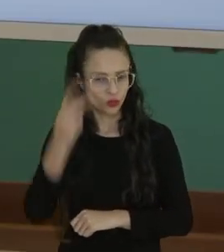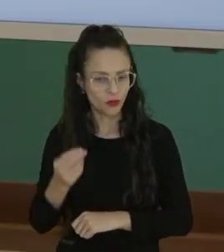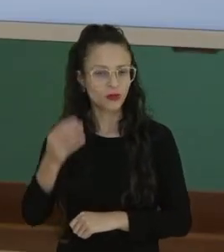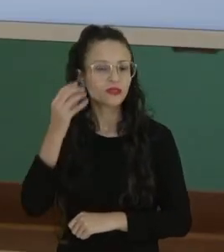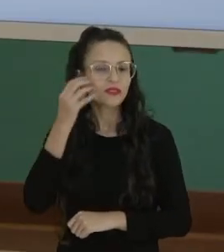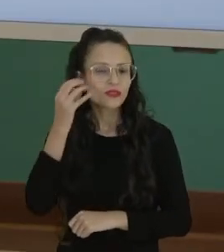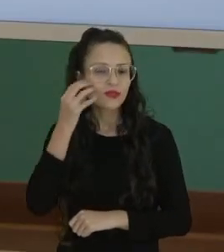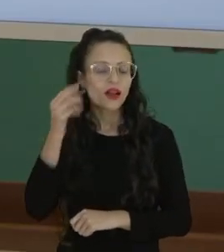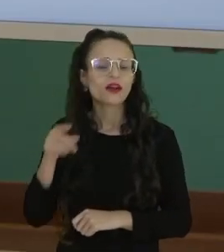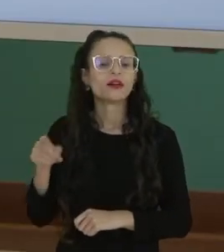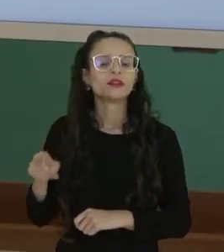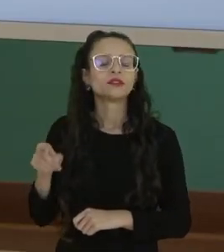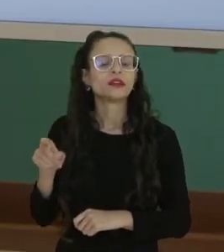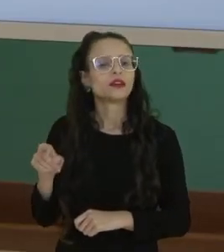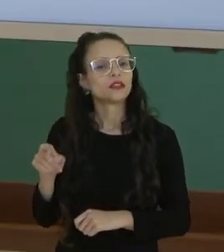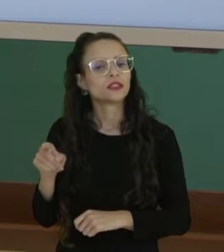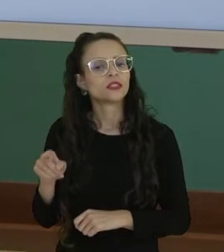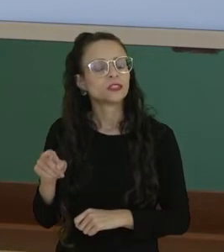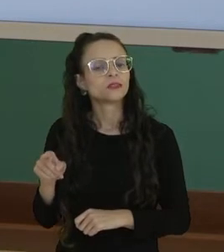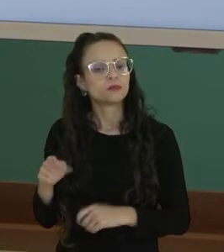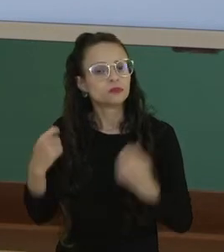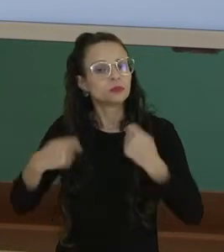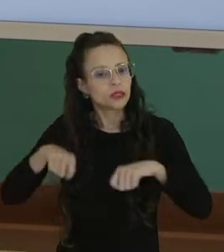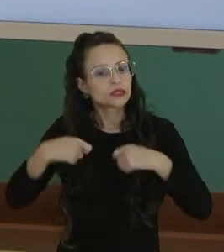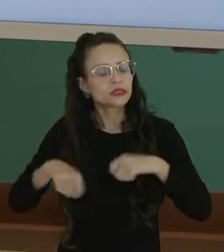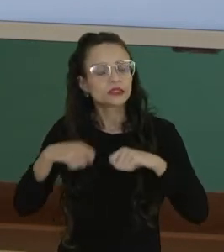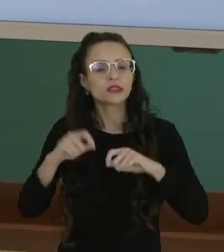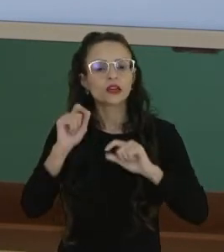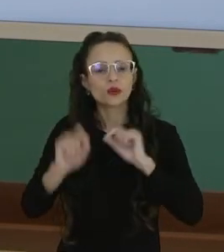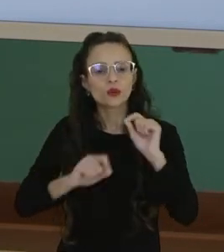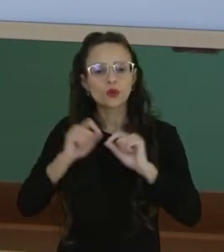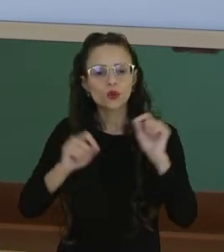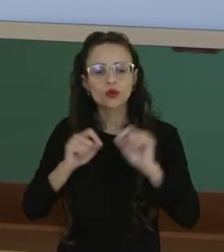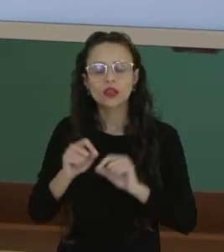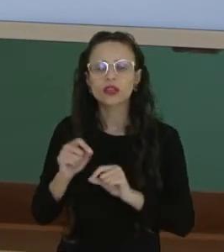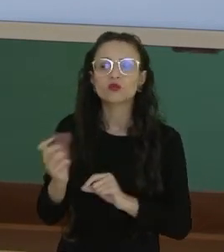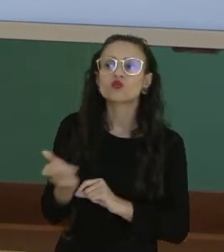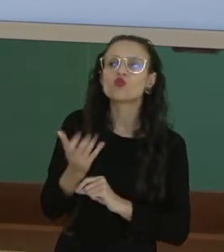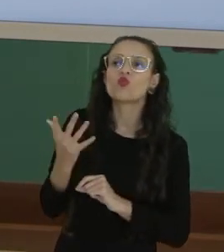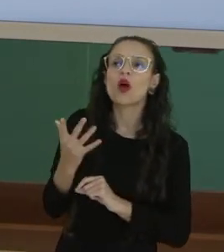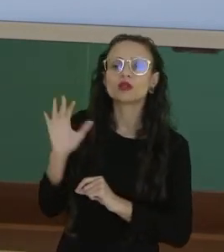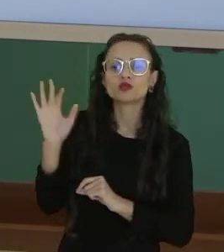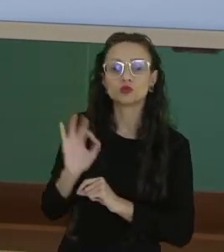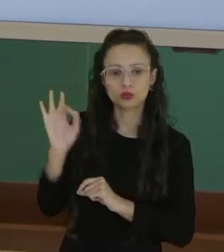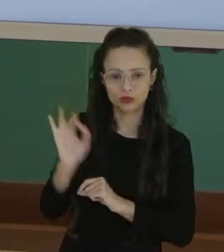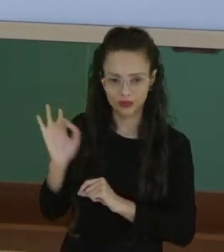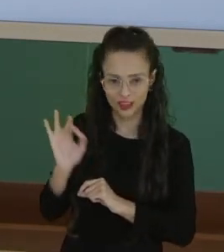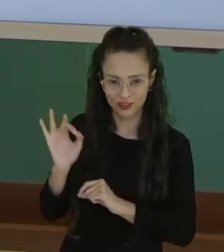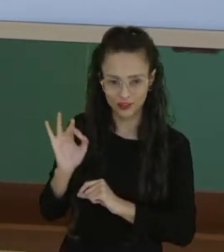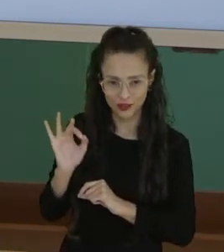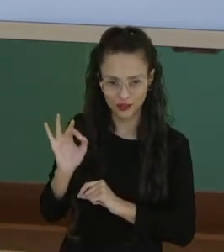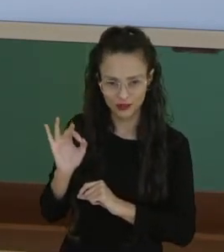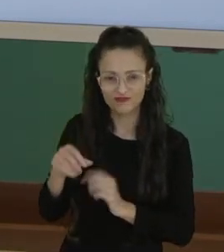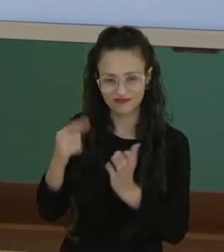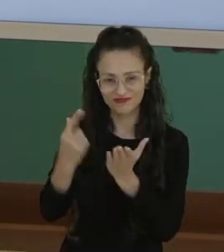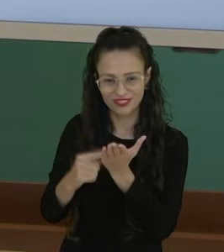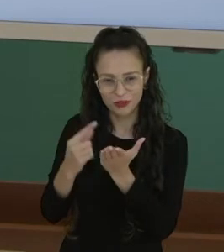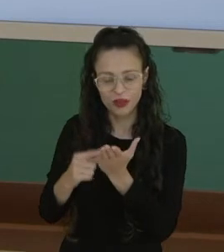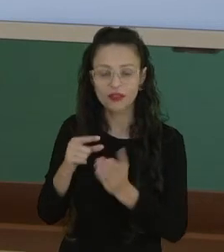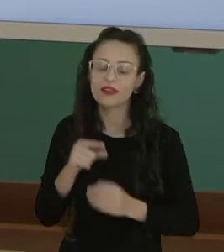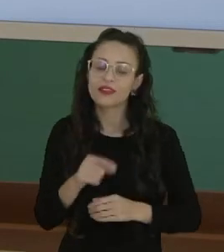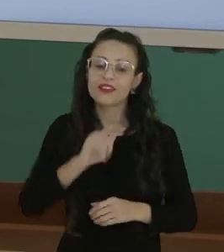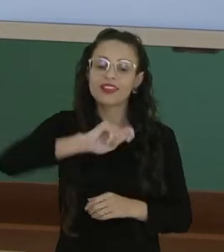aparelhos celulares, eles têm uma necessidade X de energia. E essas baterias de limão caseira, principalmente,